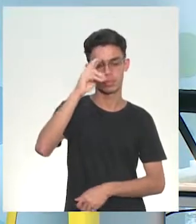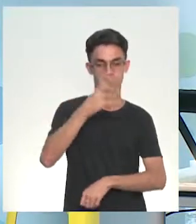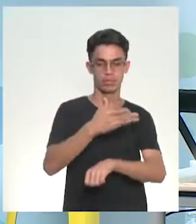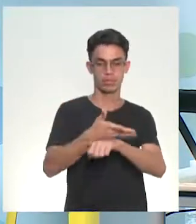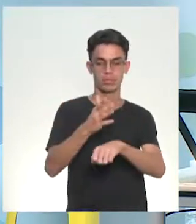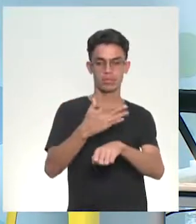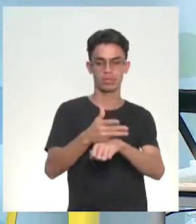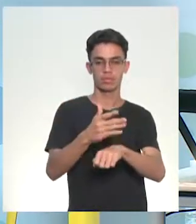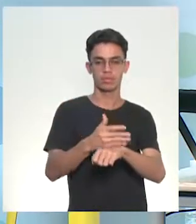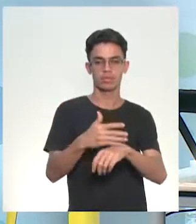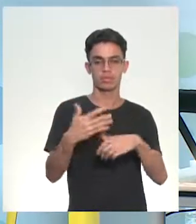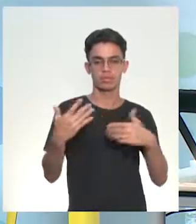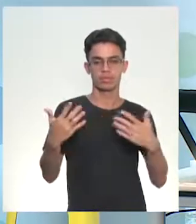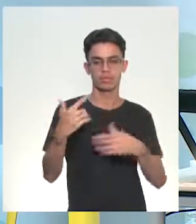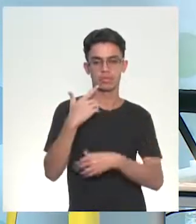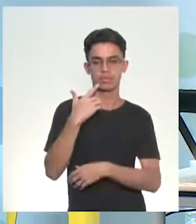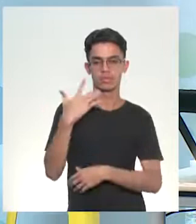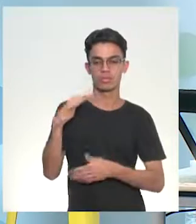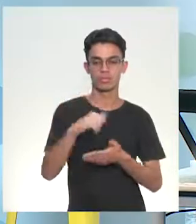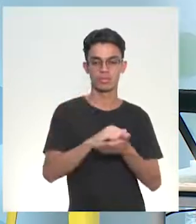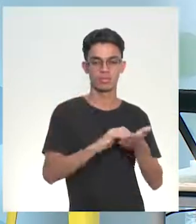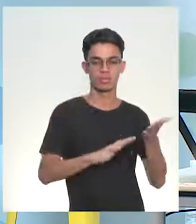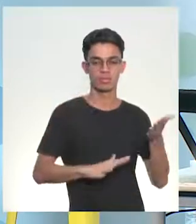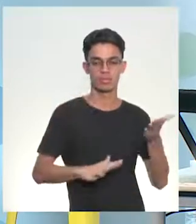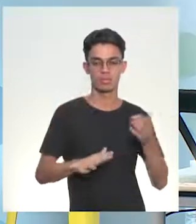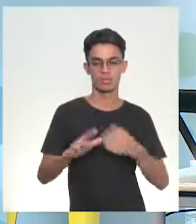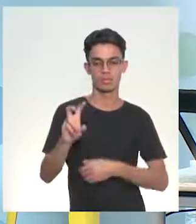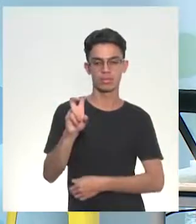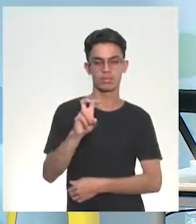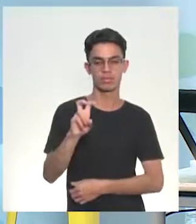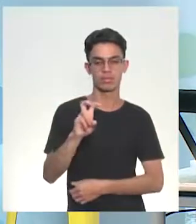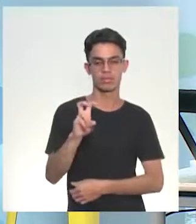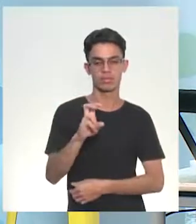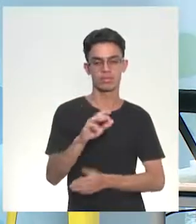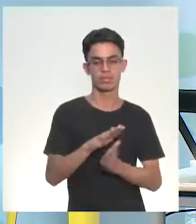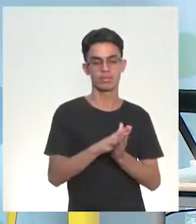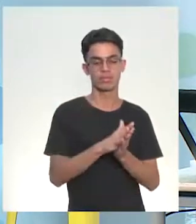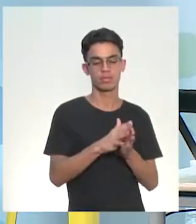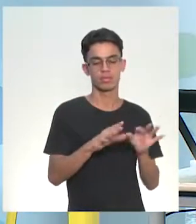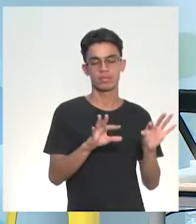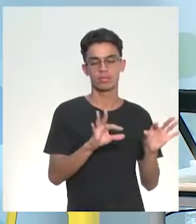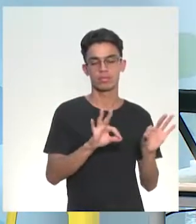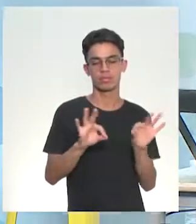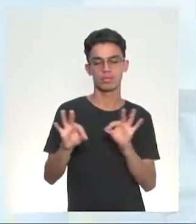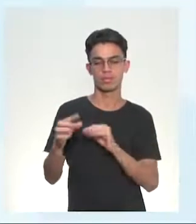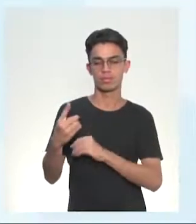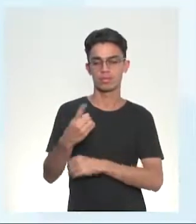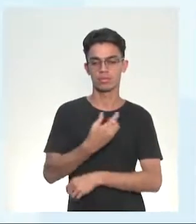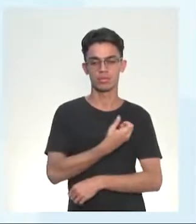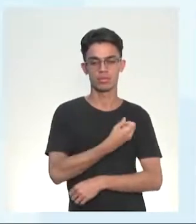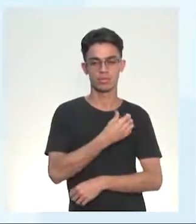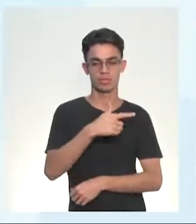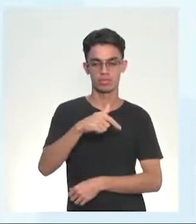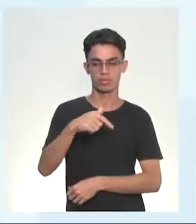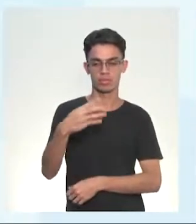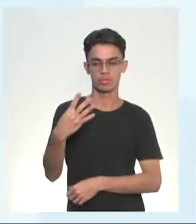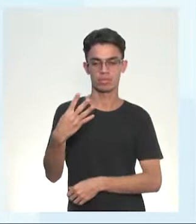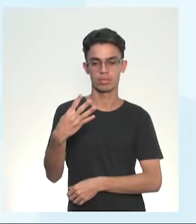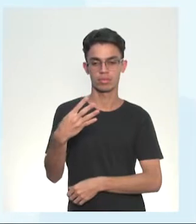treinar? Então, vamos para essa atividade 5, parte 1. Está na página